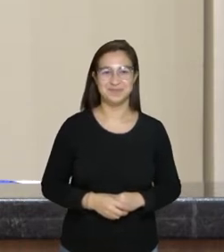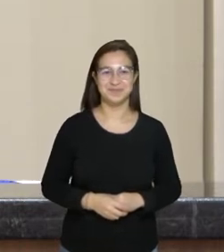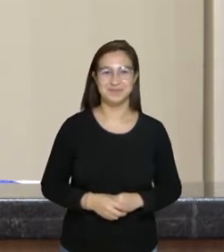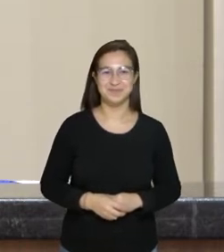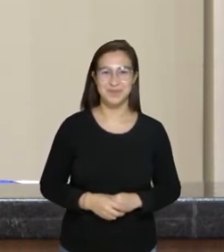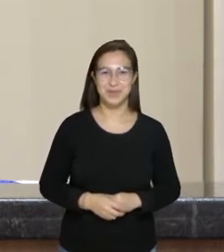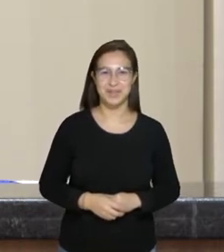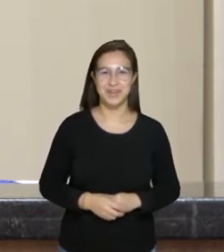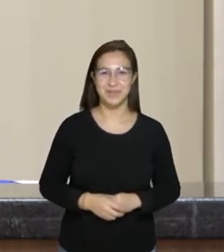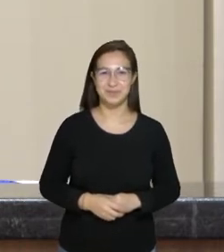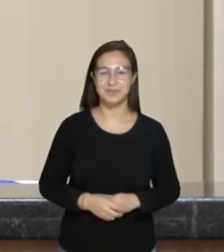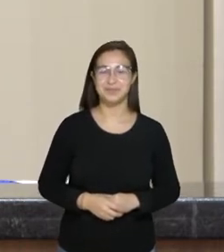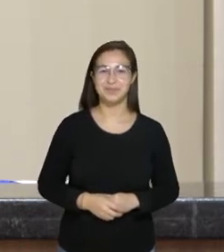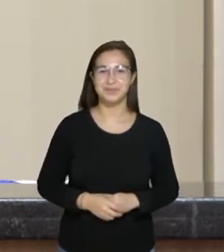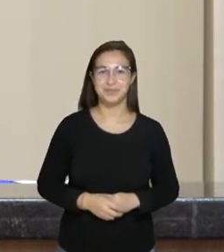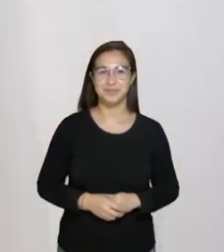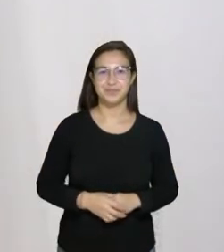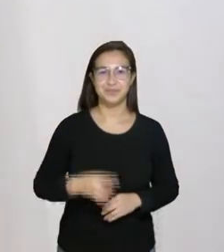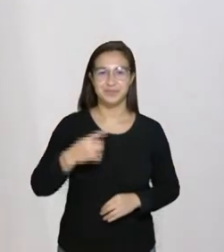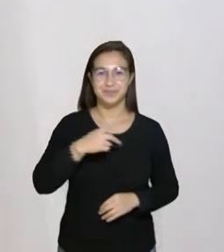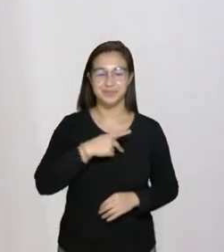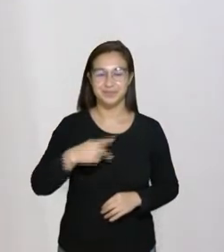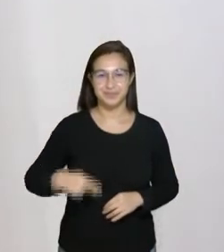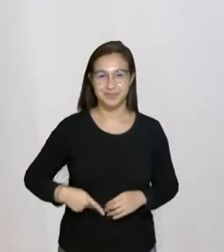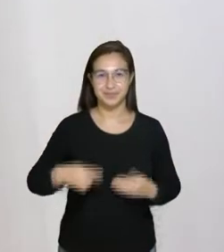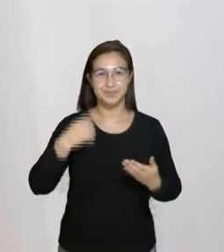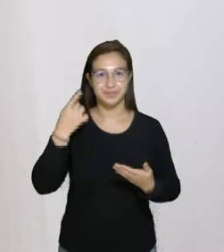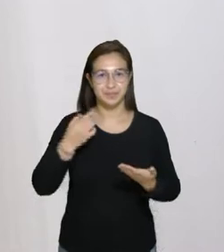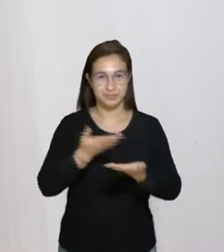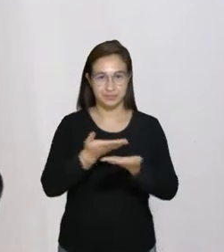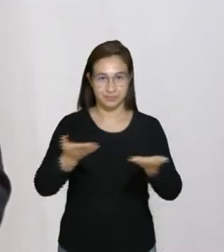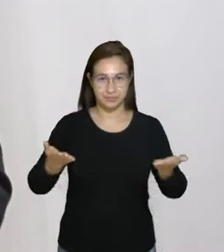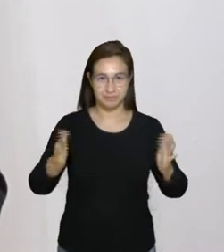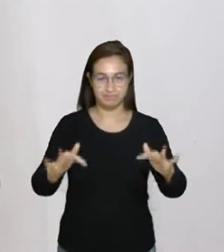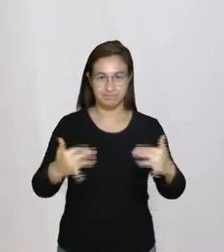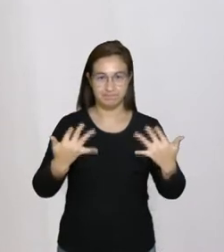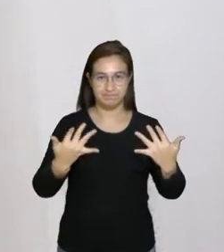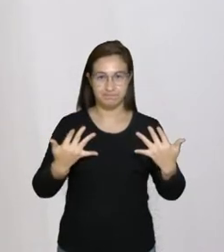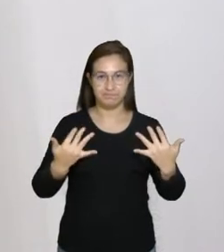Senhor presidente, senhores deputados, público que nos assiste, eu recebi uma